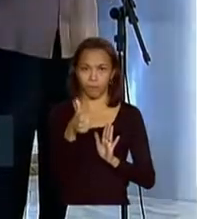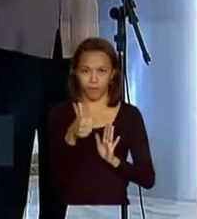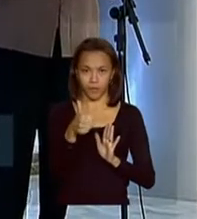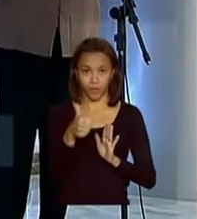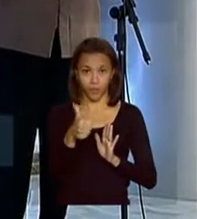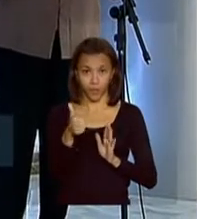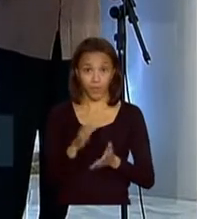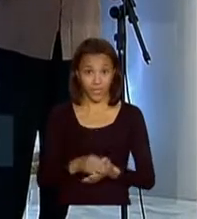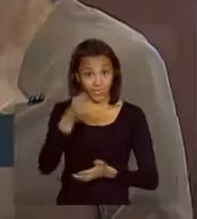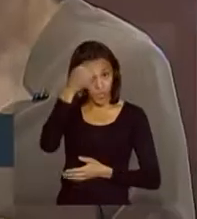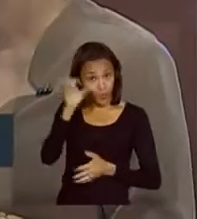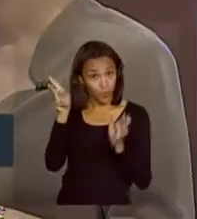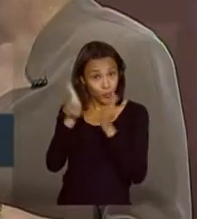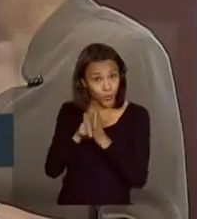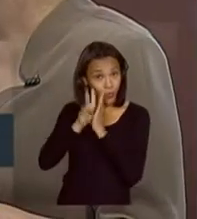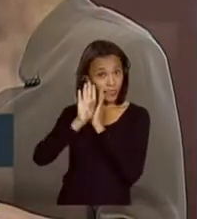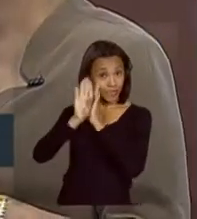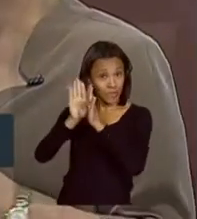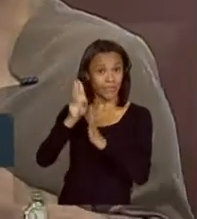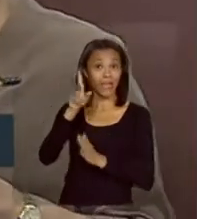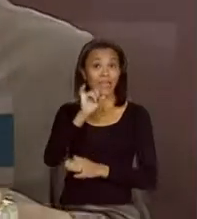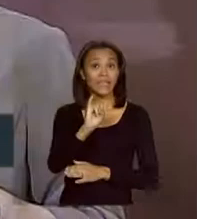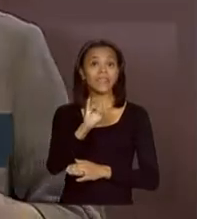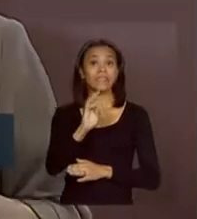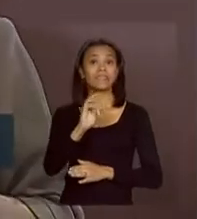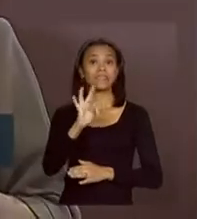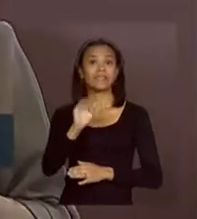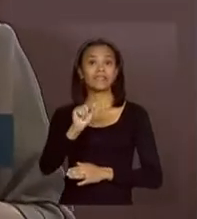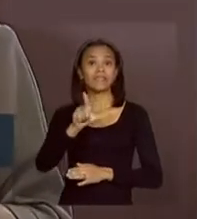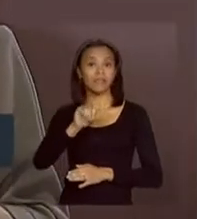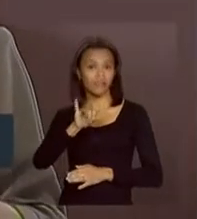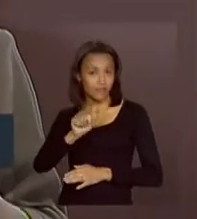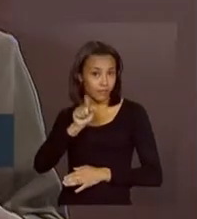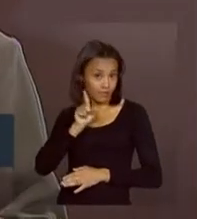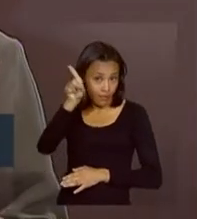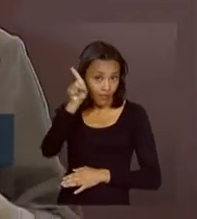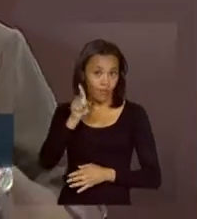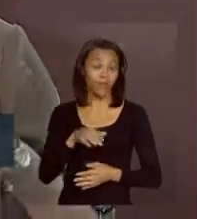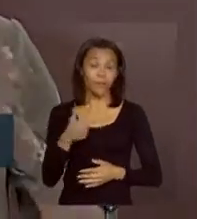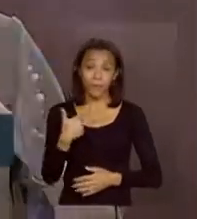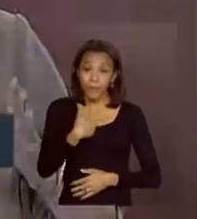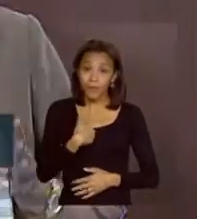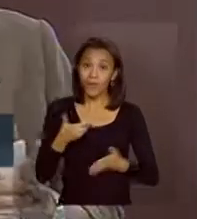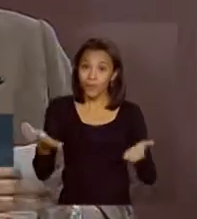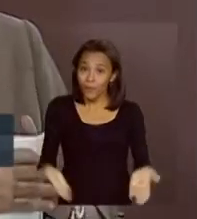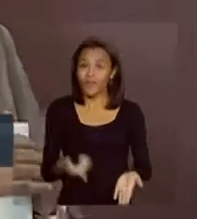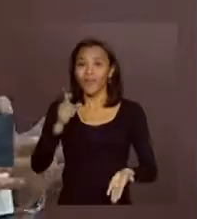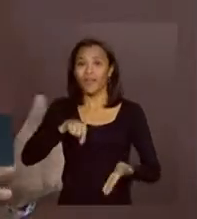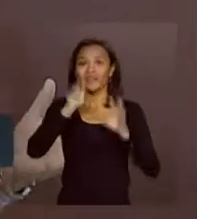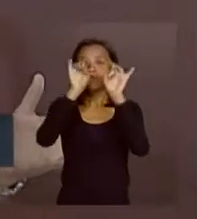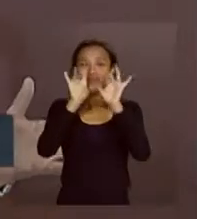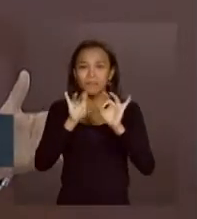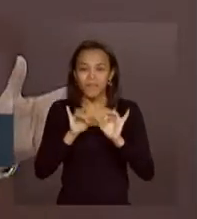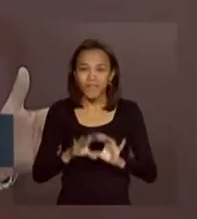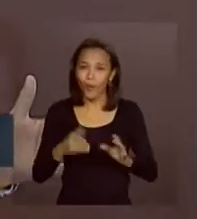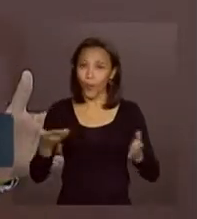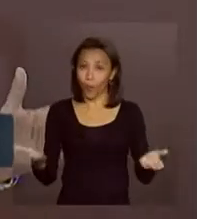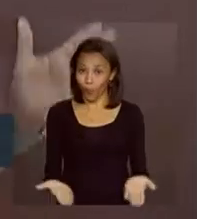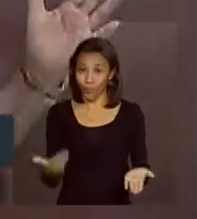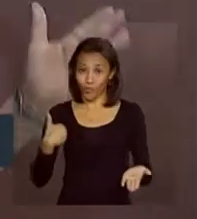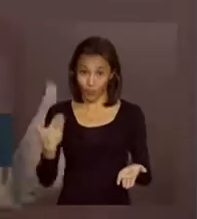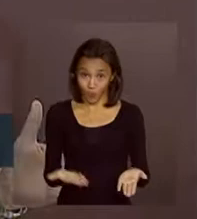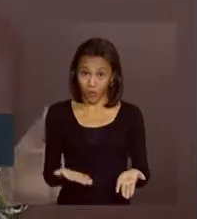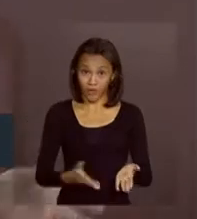e na cultura italiana e eu queria dizer que para mim é um momento especial porque nós estamos aqui